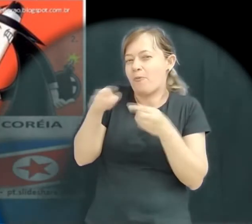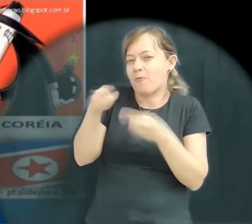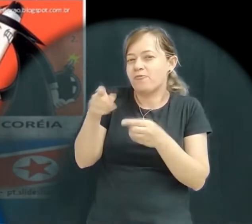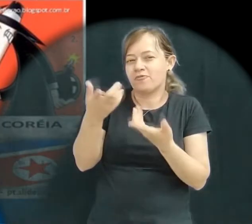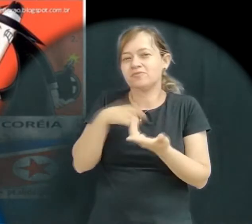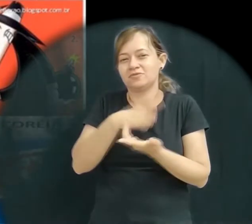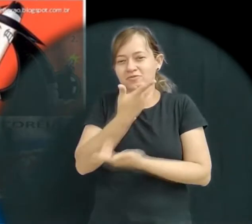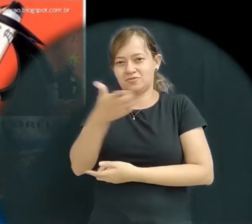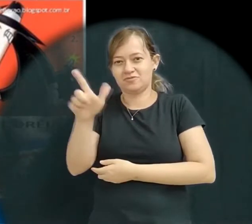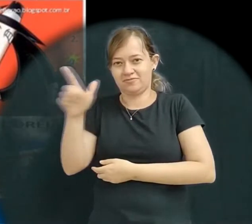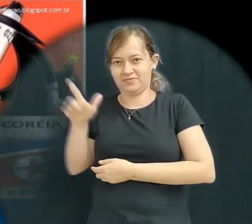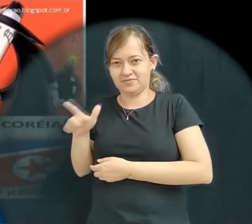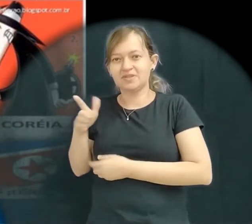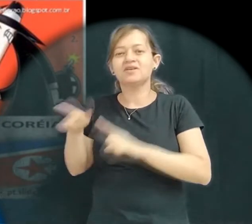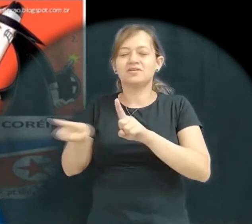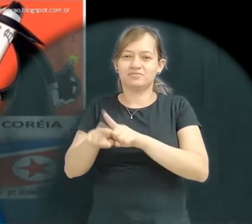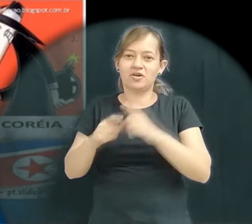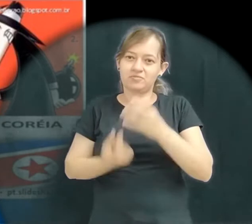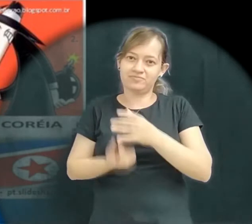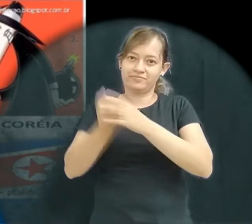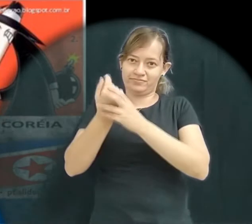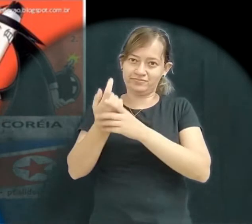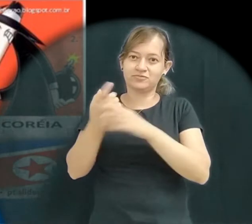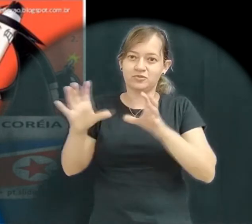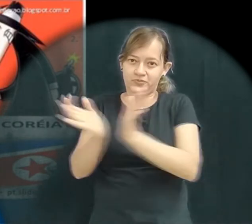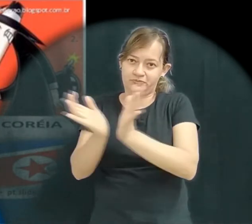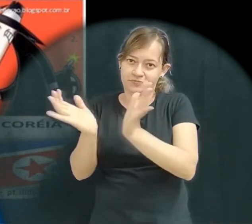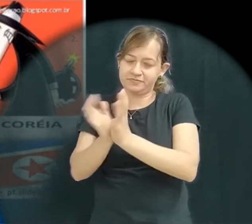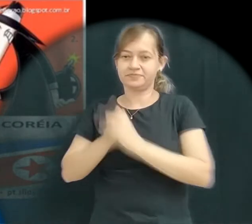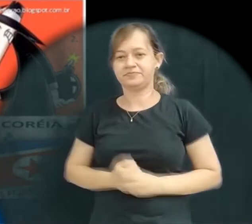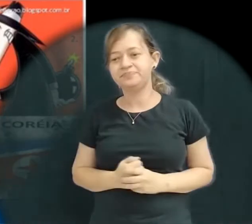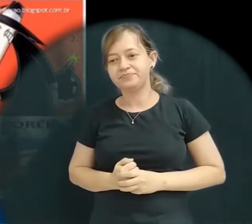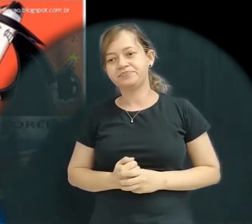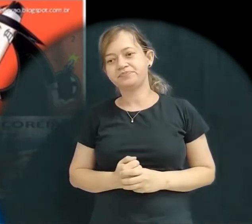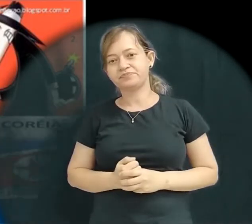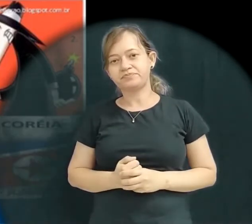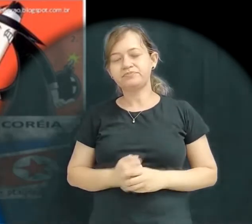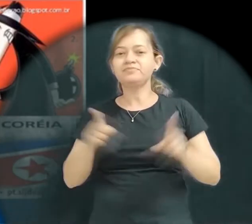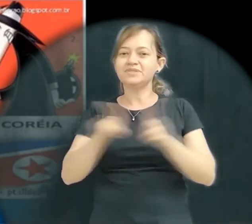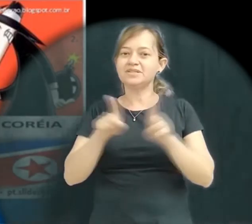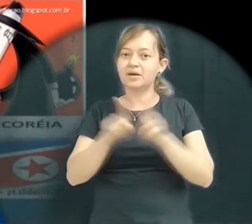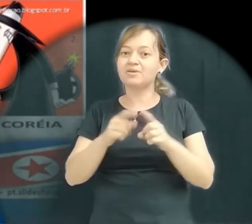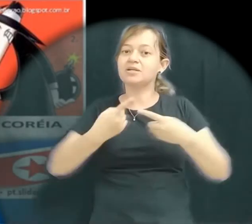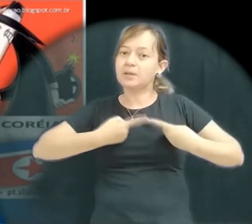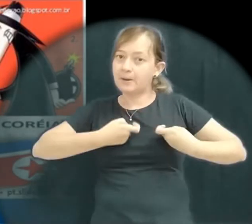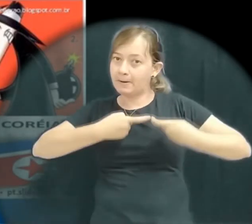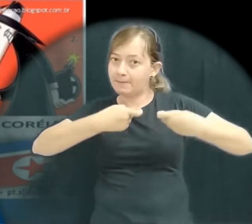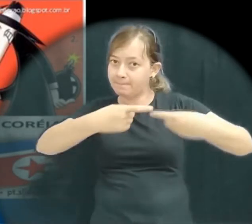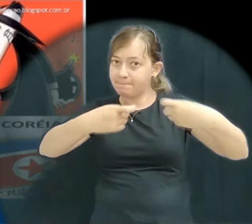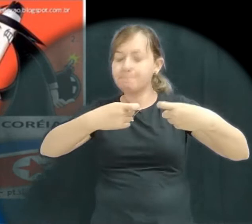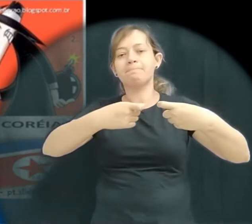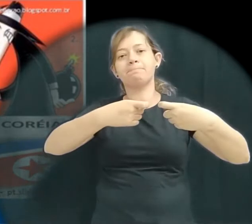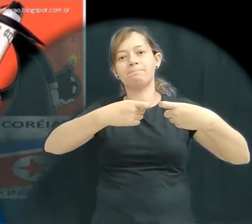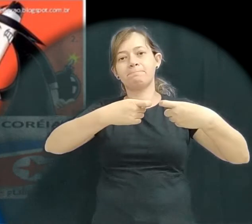enfrentando os tiranos capitalistas, segundo o que eles idealizavam. E a guerra utilizando-se de